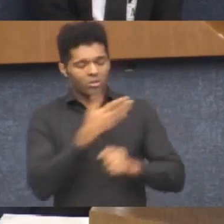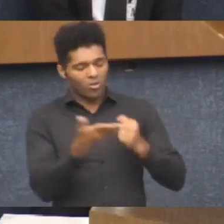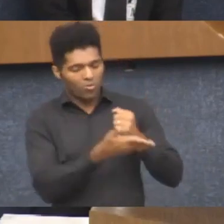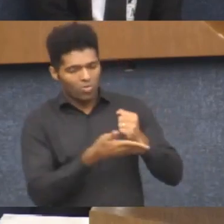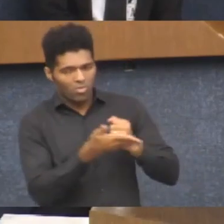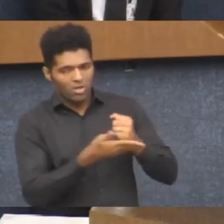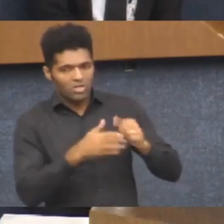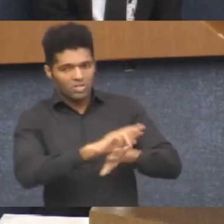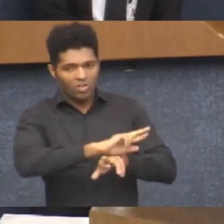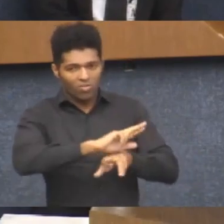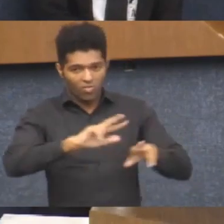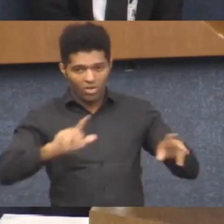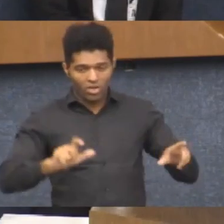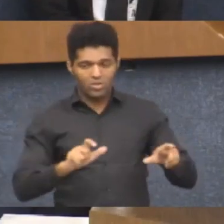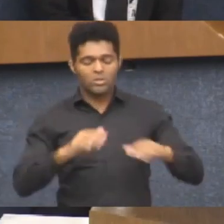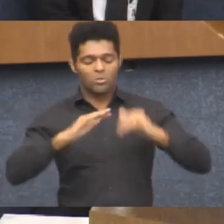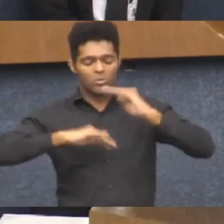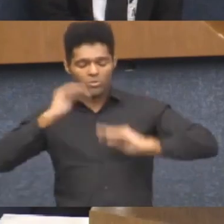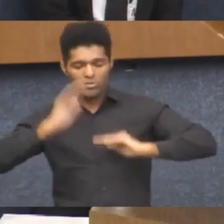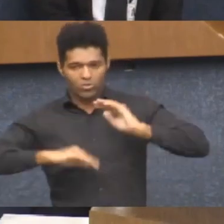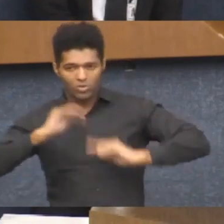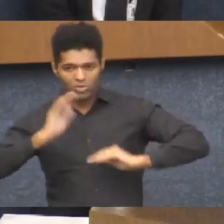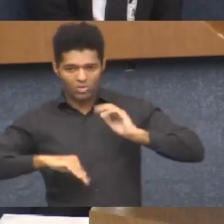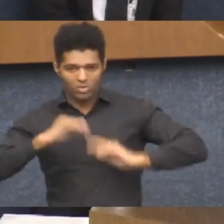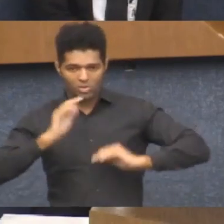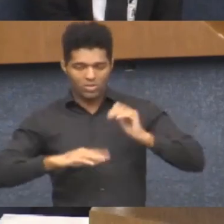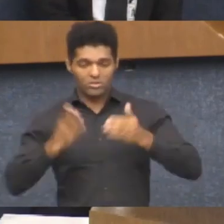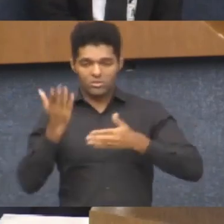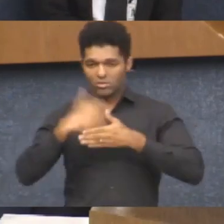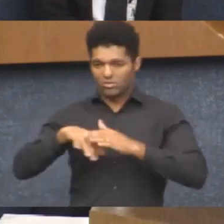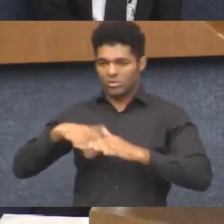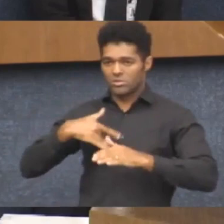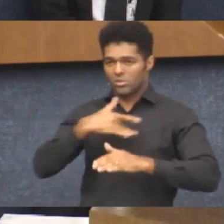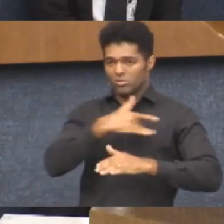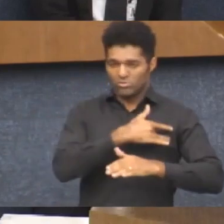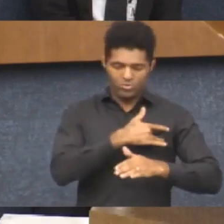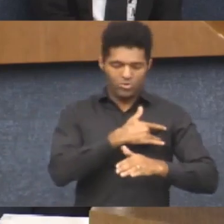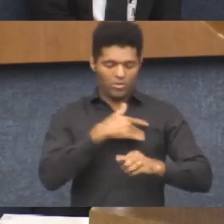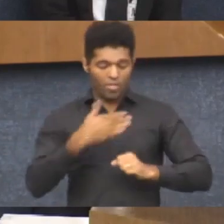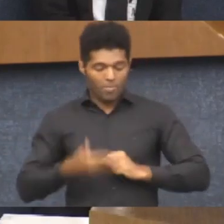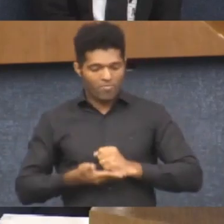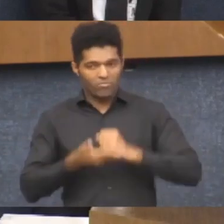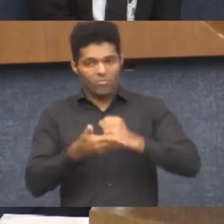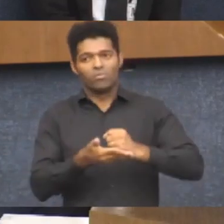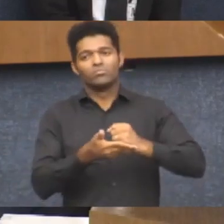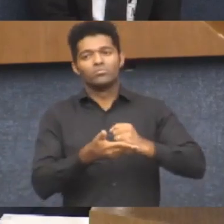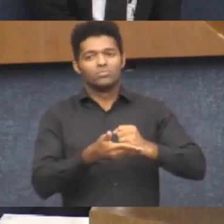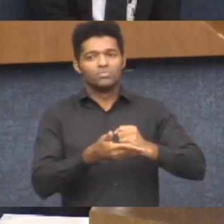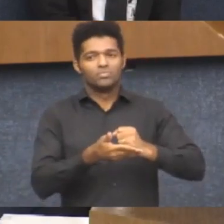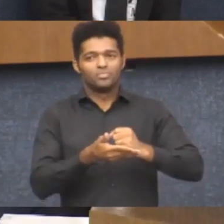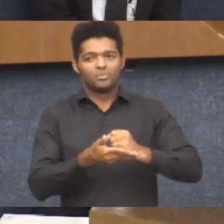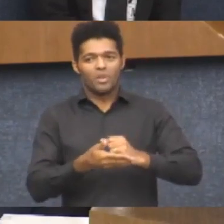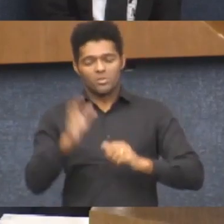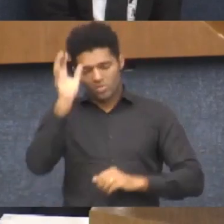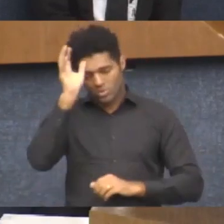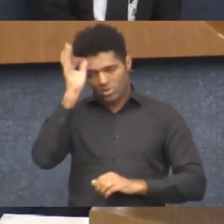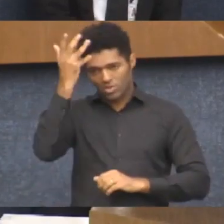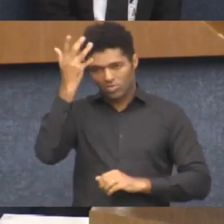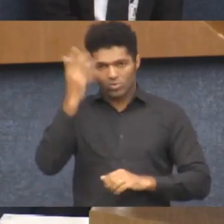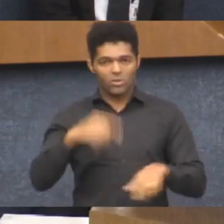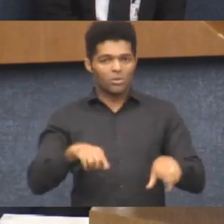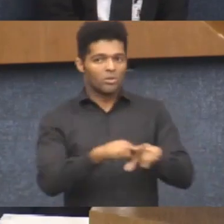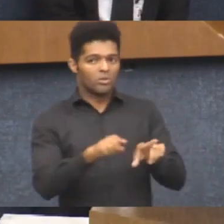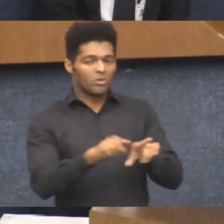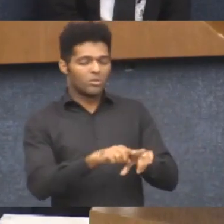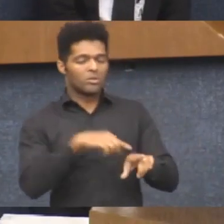vamos dizer assim, que sustenta esse efeito. Então, olha que interessante. Outra coisa que a gente notou, né, Natália, tipo assim, que